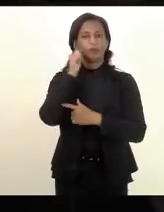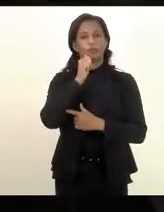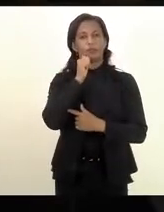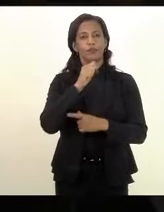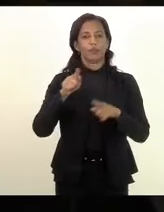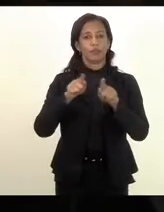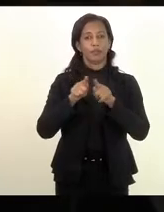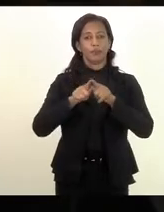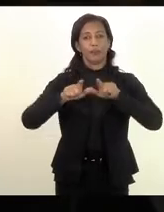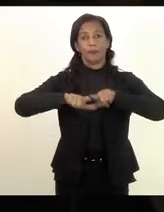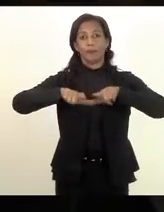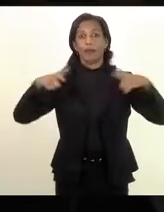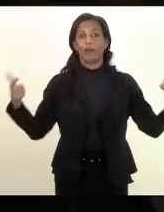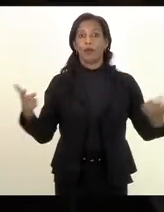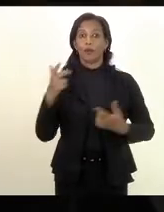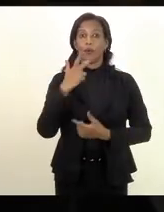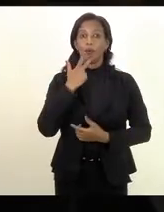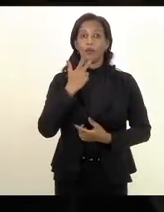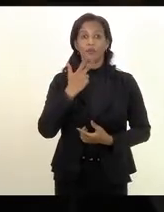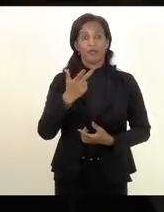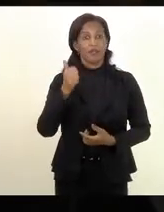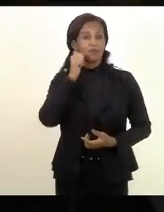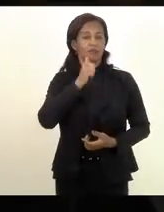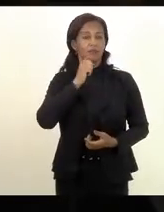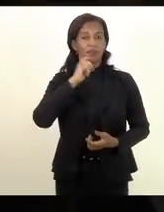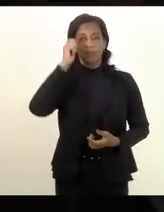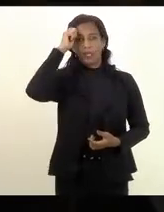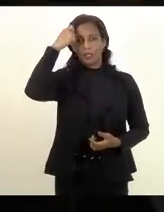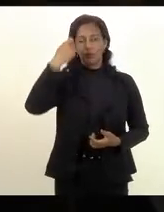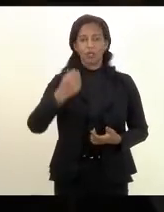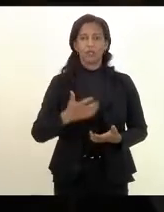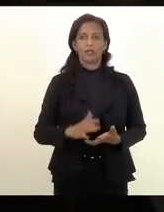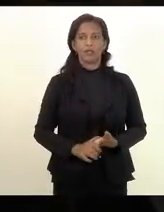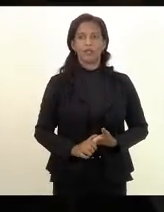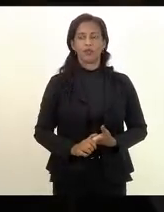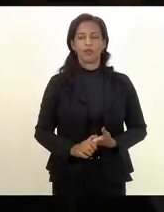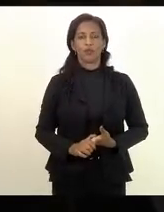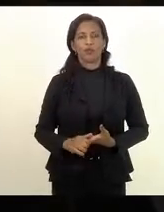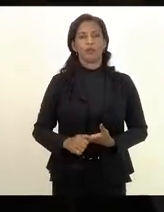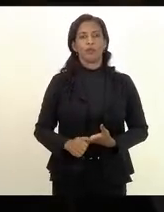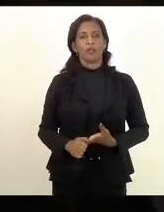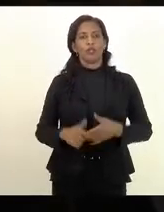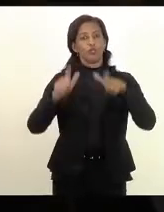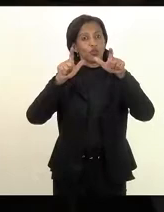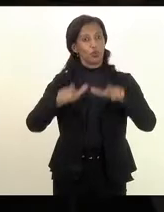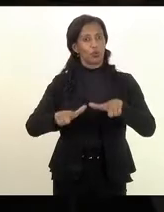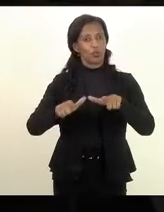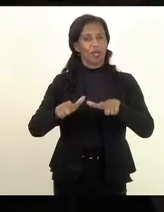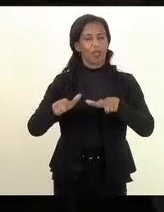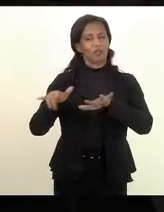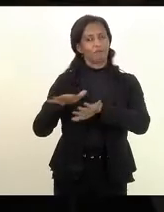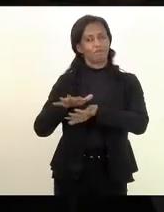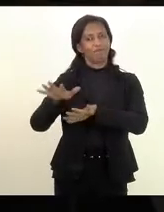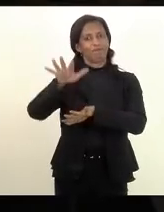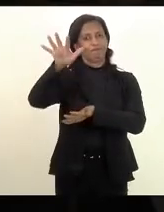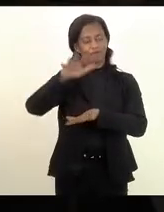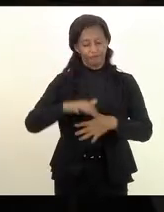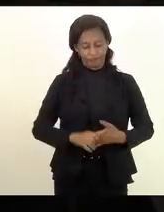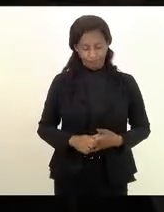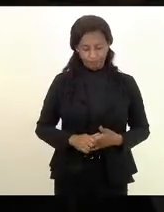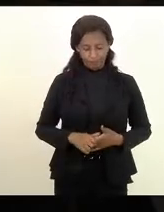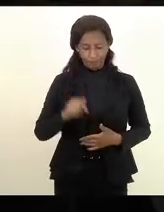complexo ainda maior quando se trata de mulheres negras sobretudo de áreas populares eu queria a partir daí